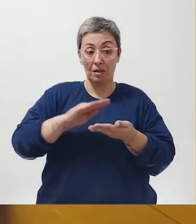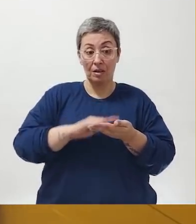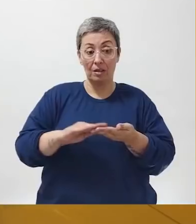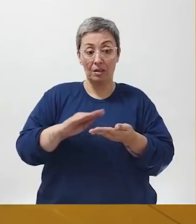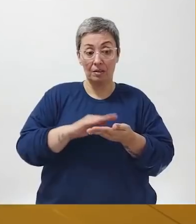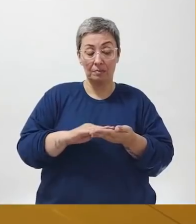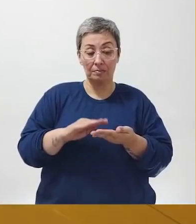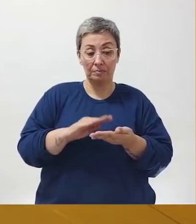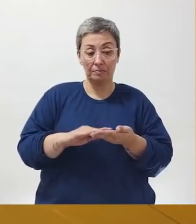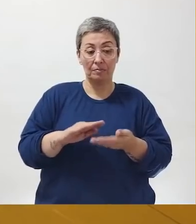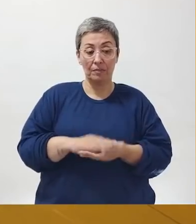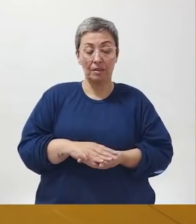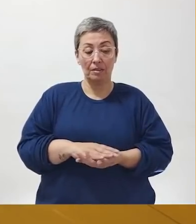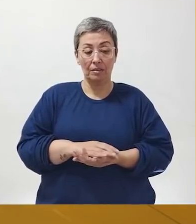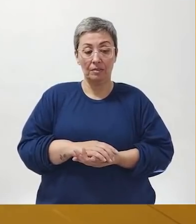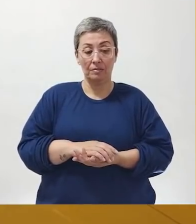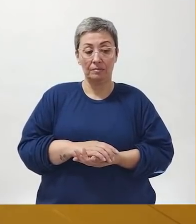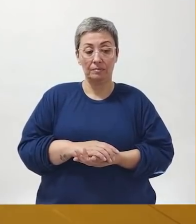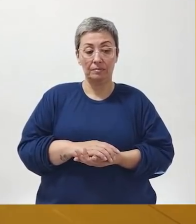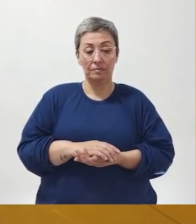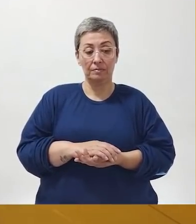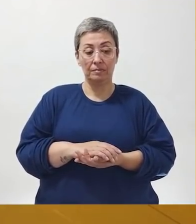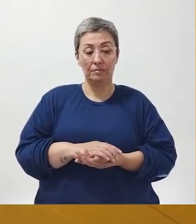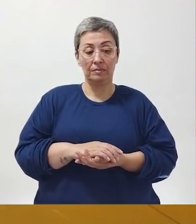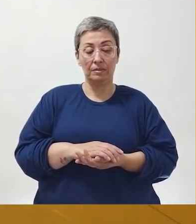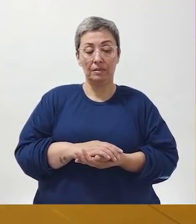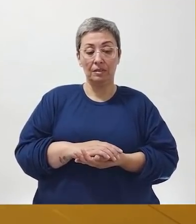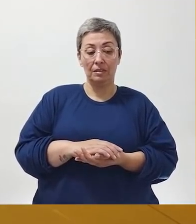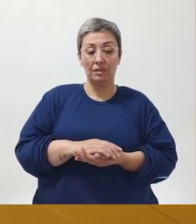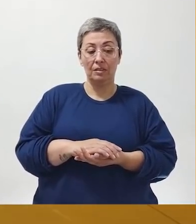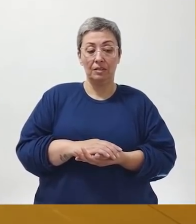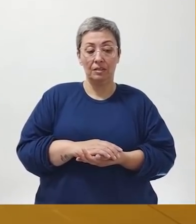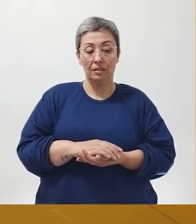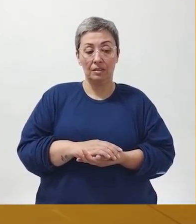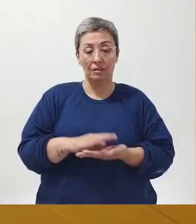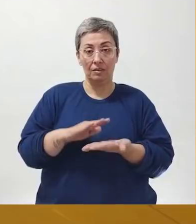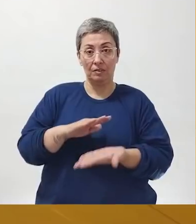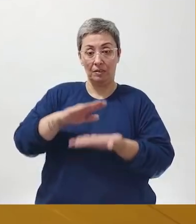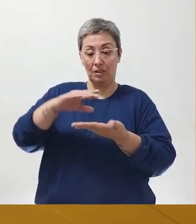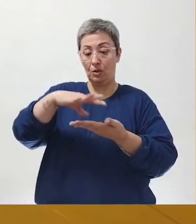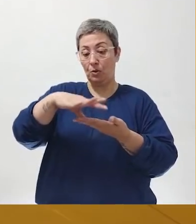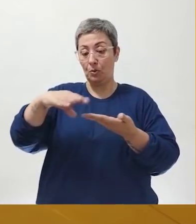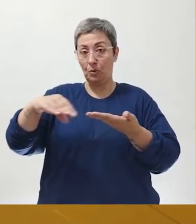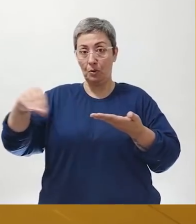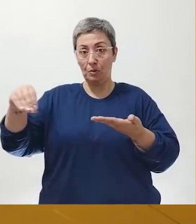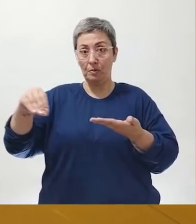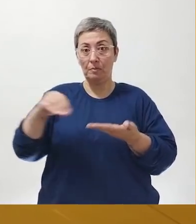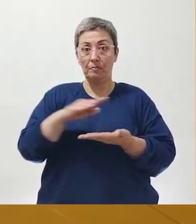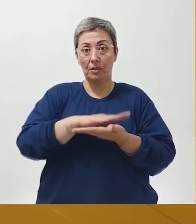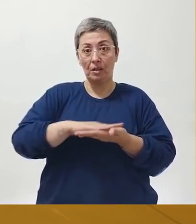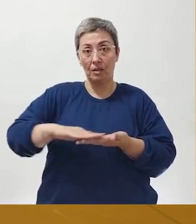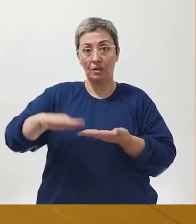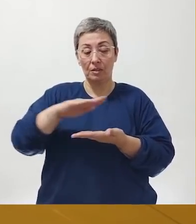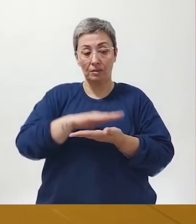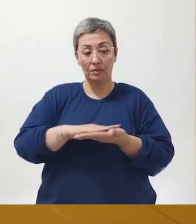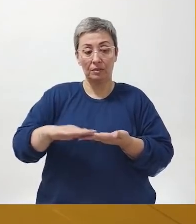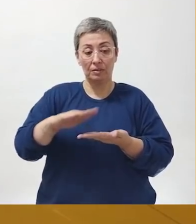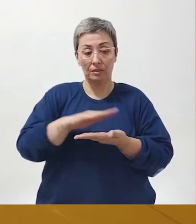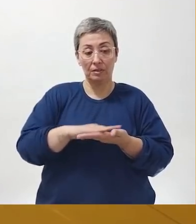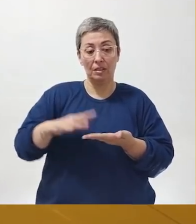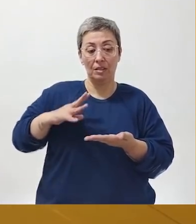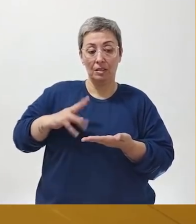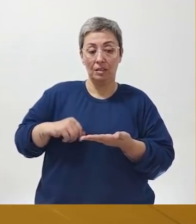a partir do acréscimo e do alargamento de um sufixo. Esses dois processos são um pouco mais novos e eles mostram o quanto a gente está,